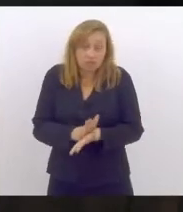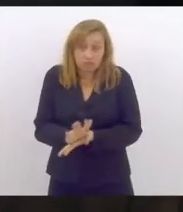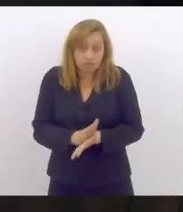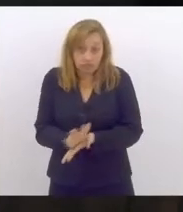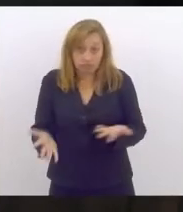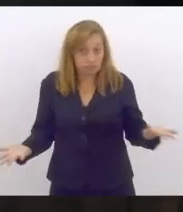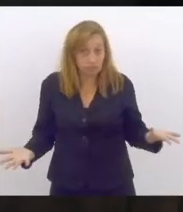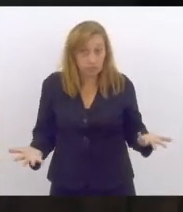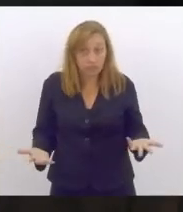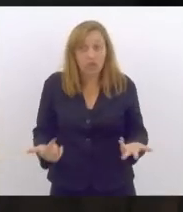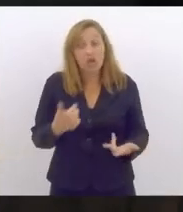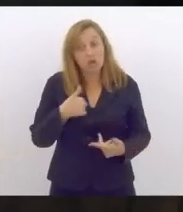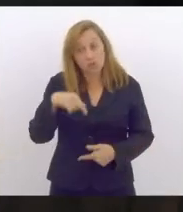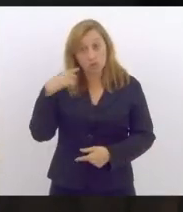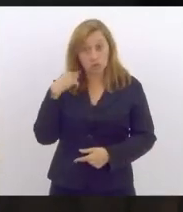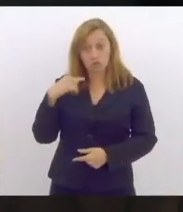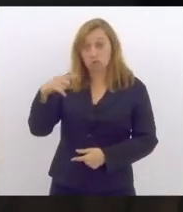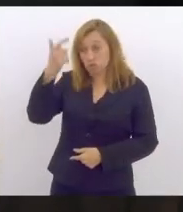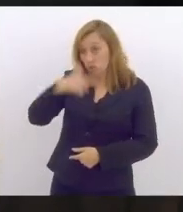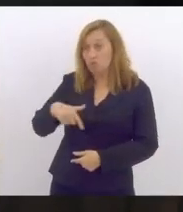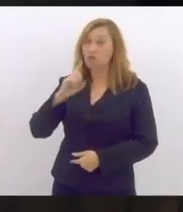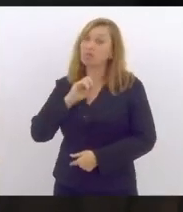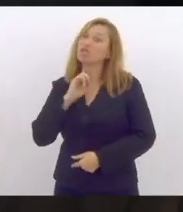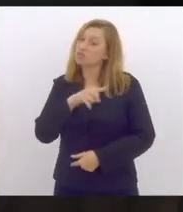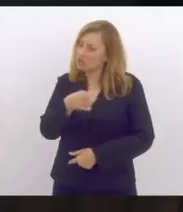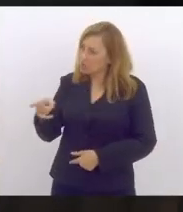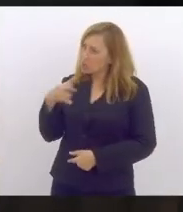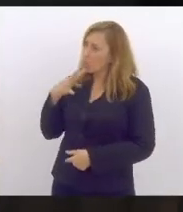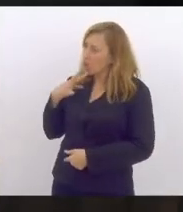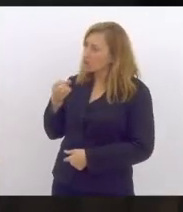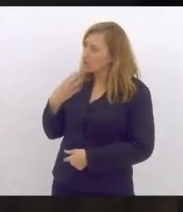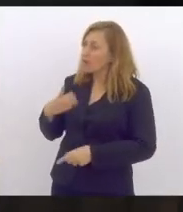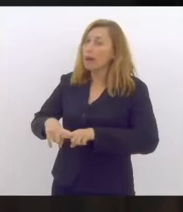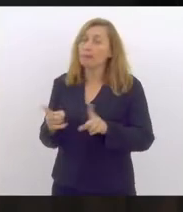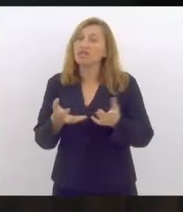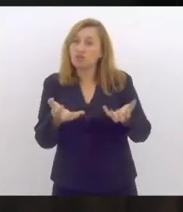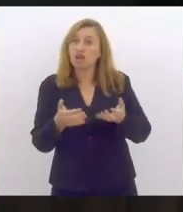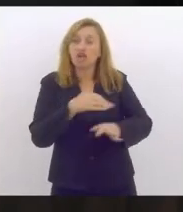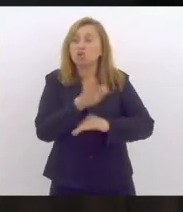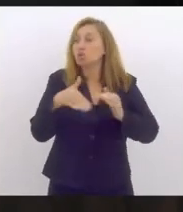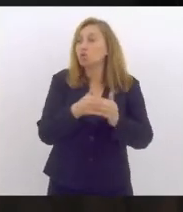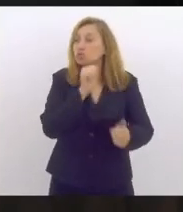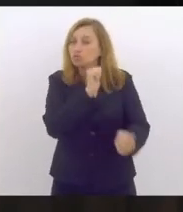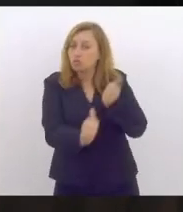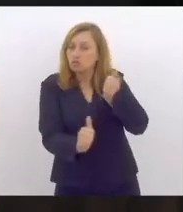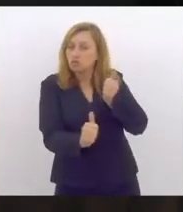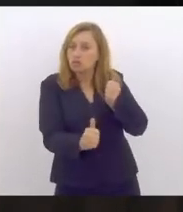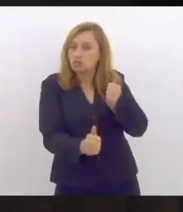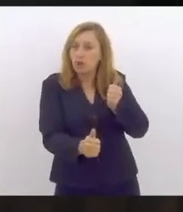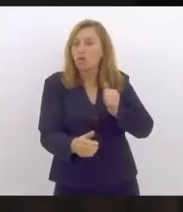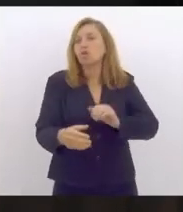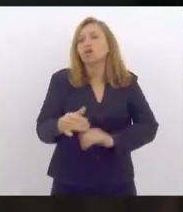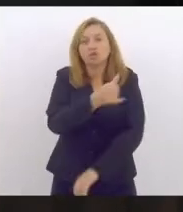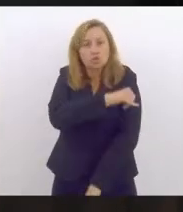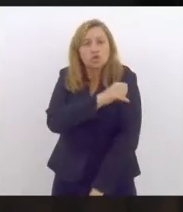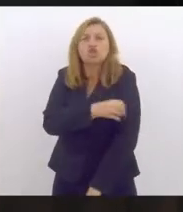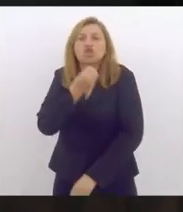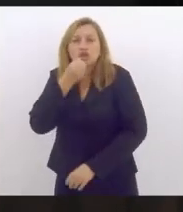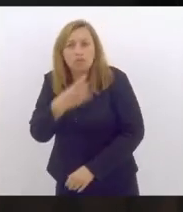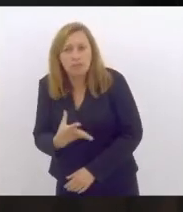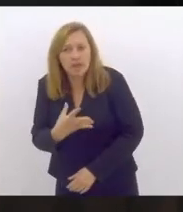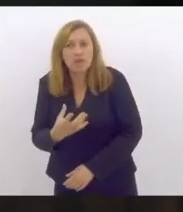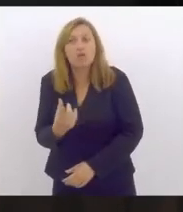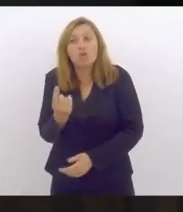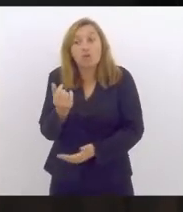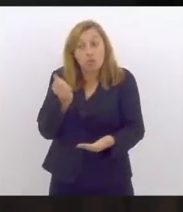Eu sou flamenguista, vocês sabem bem, mas eu quero que todos os times do Rio estejam bem, estejam com suas contas em dia,